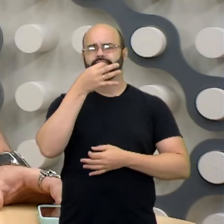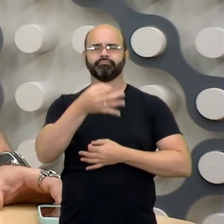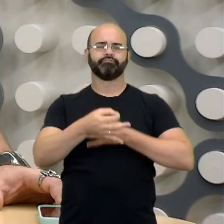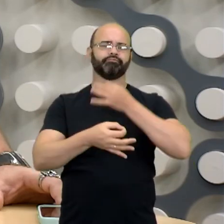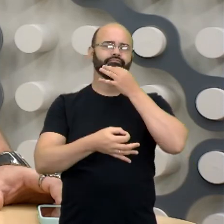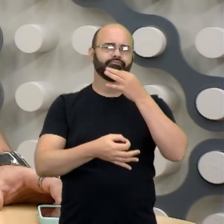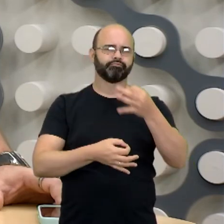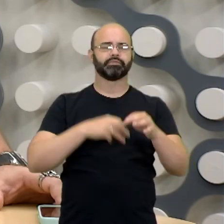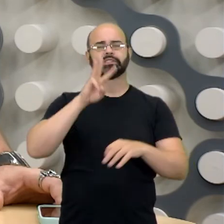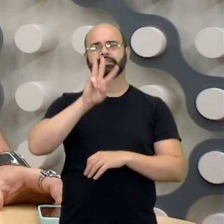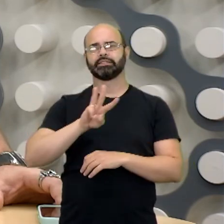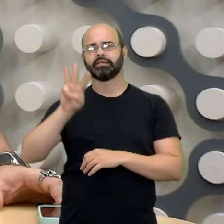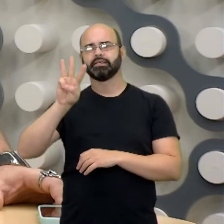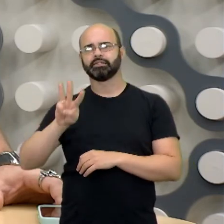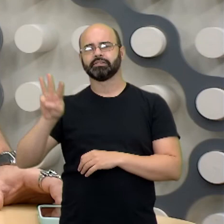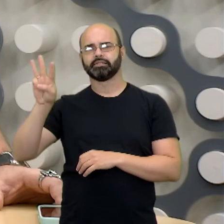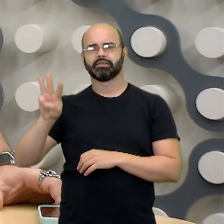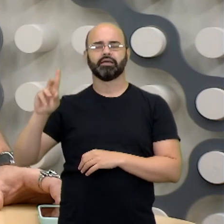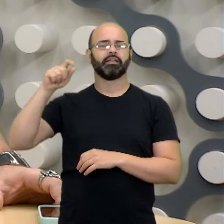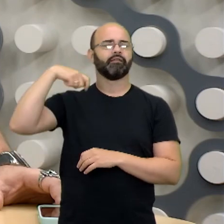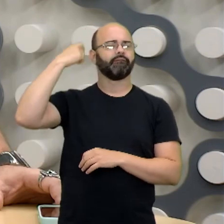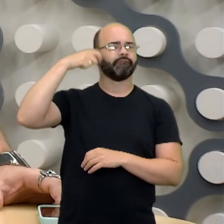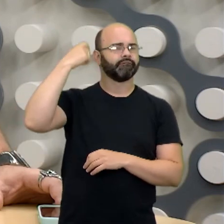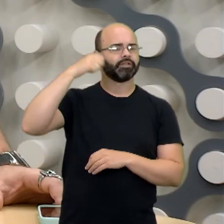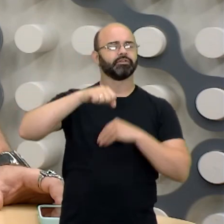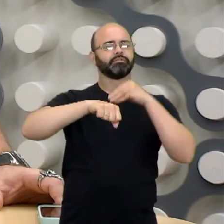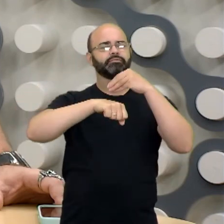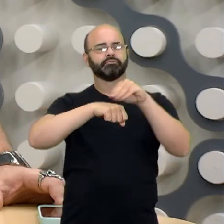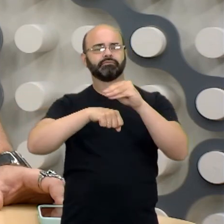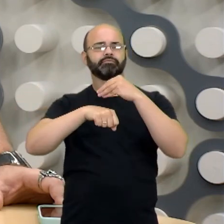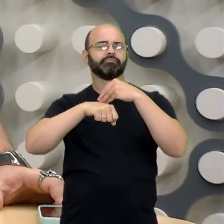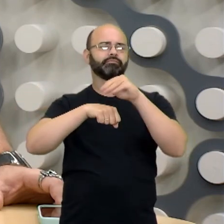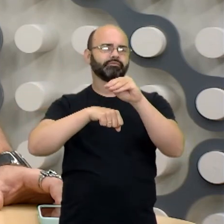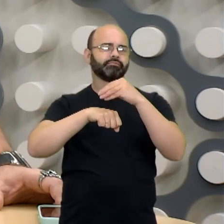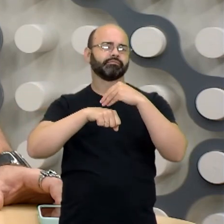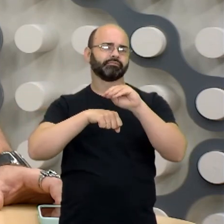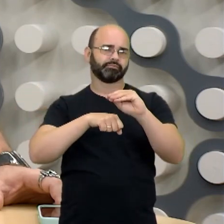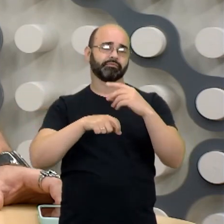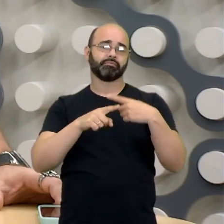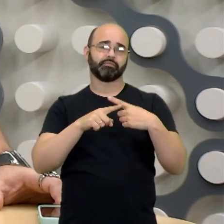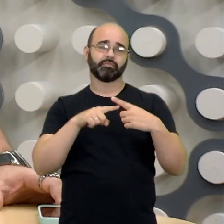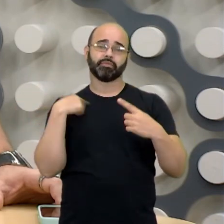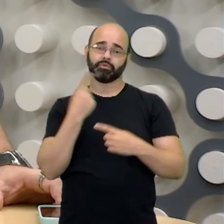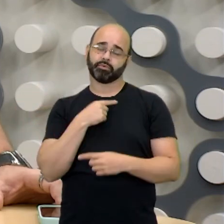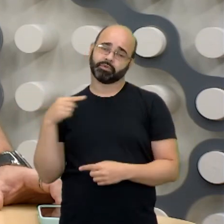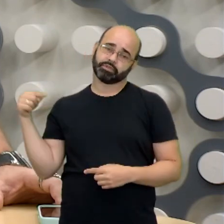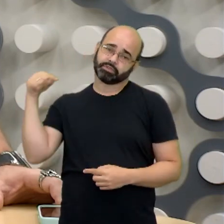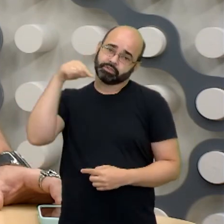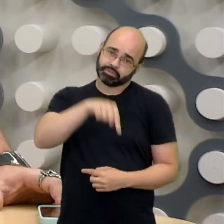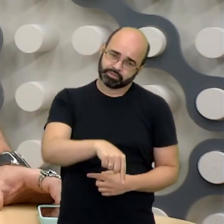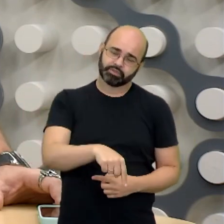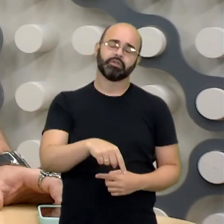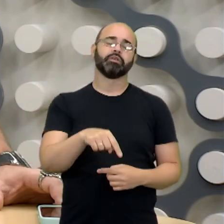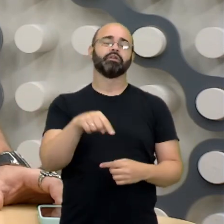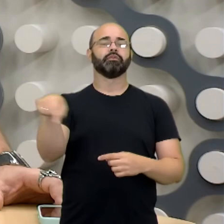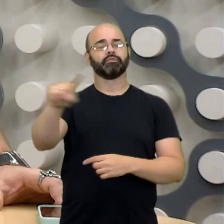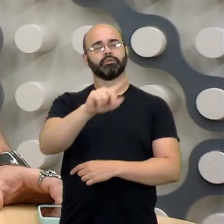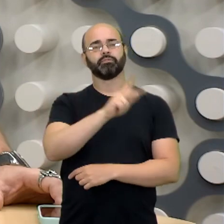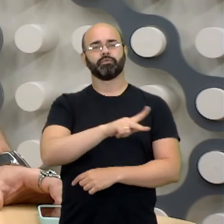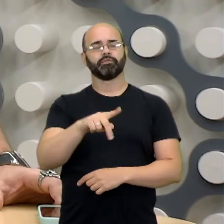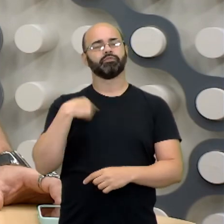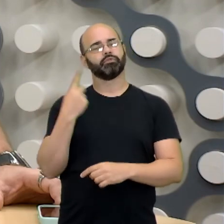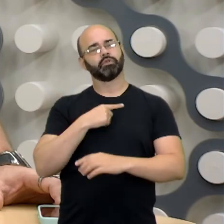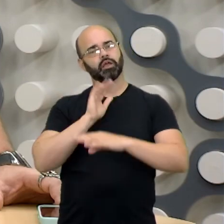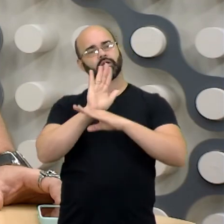aí de sites, de vídeos e outras coisas, porque nós estamos aqui para ajudar aí os professores e os alunos. Certo,